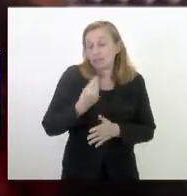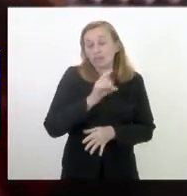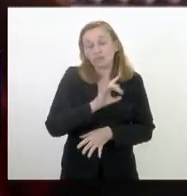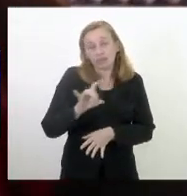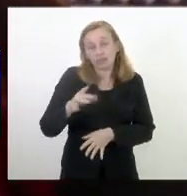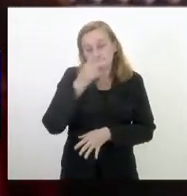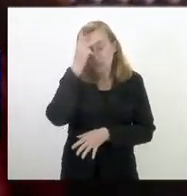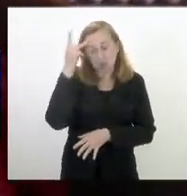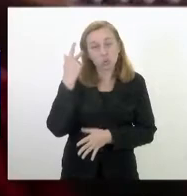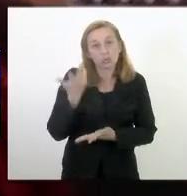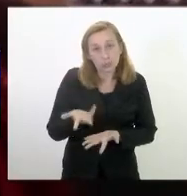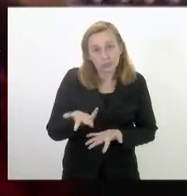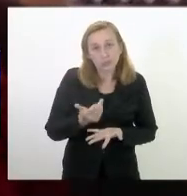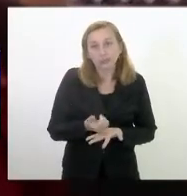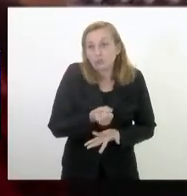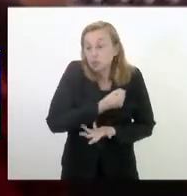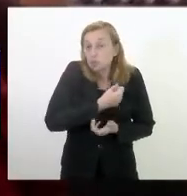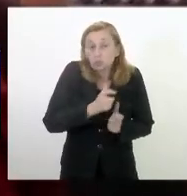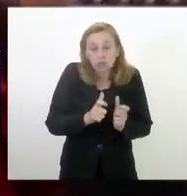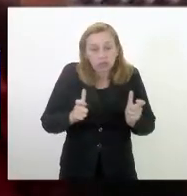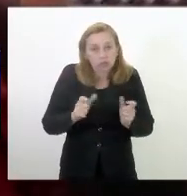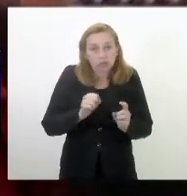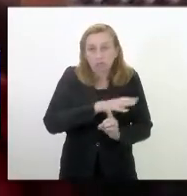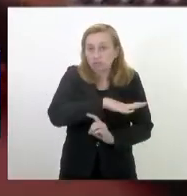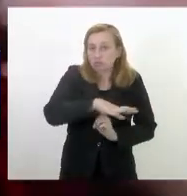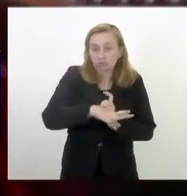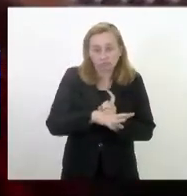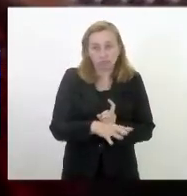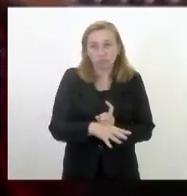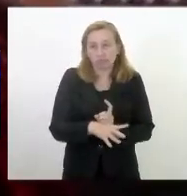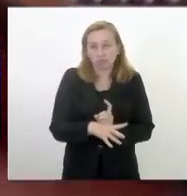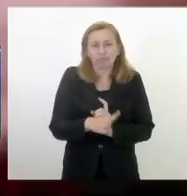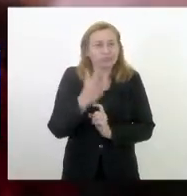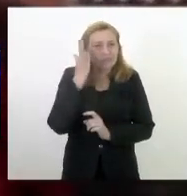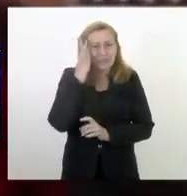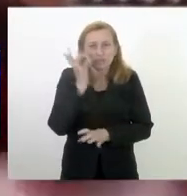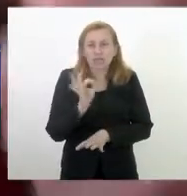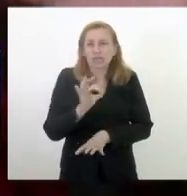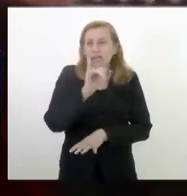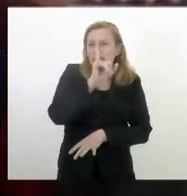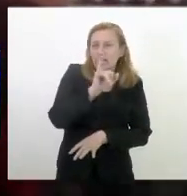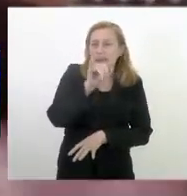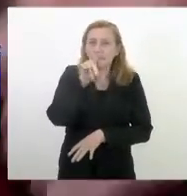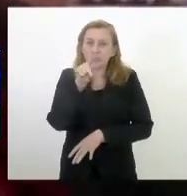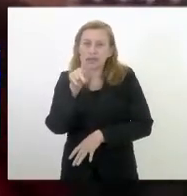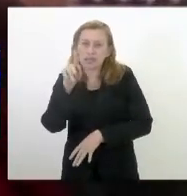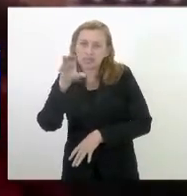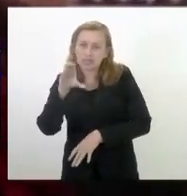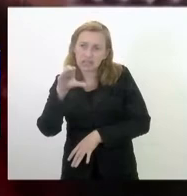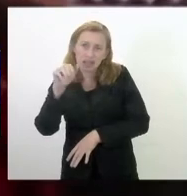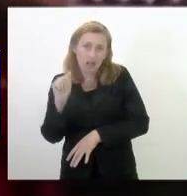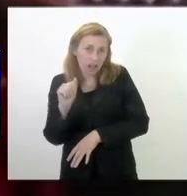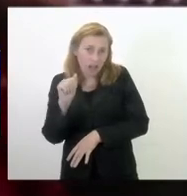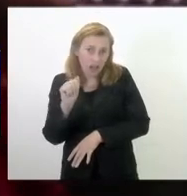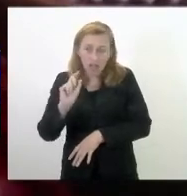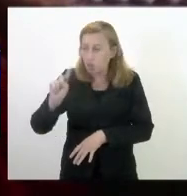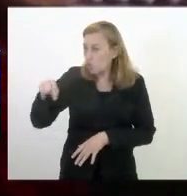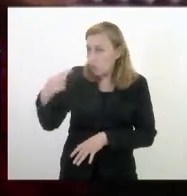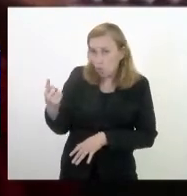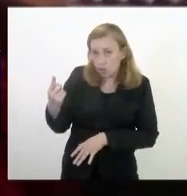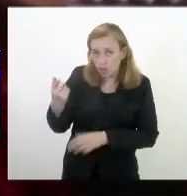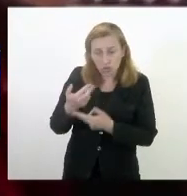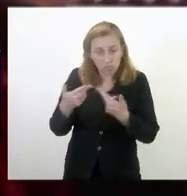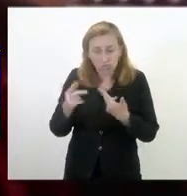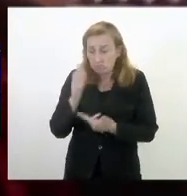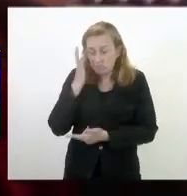mas porque a maioria social da população não sabe o que é IPCA, IGPM, Selic, não